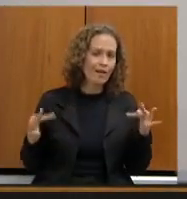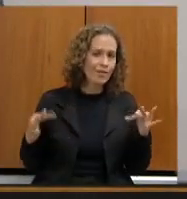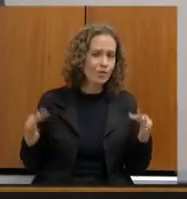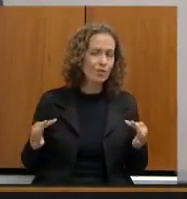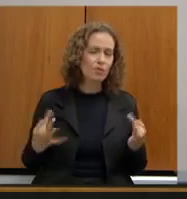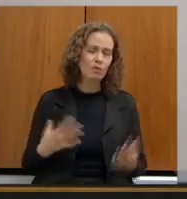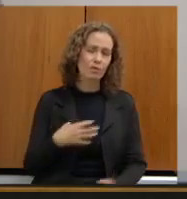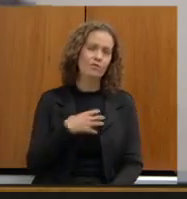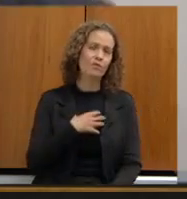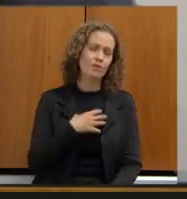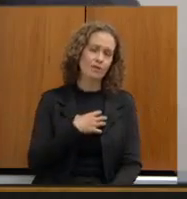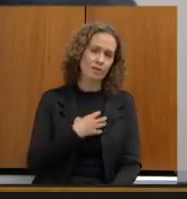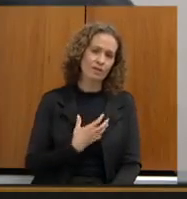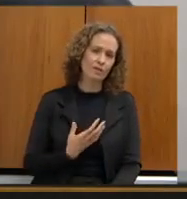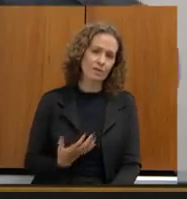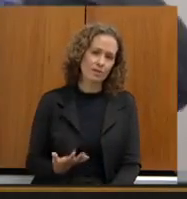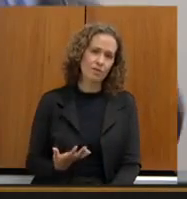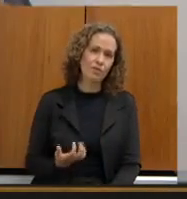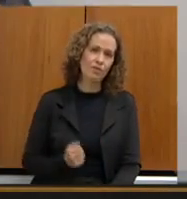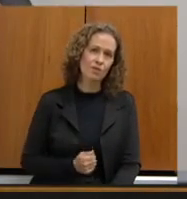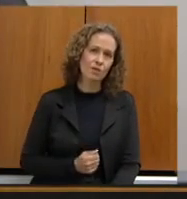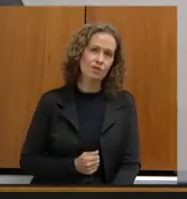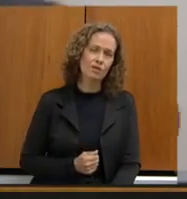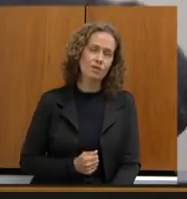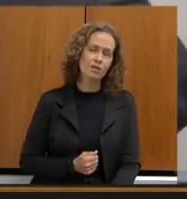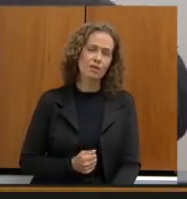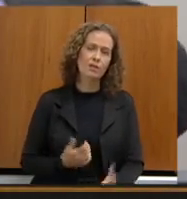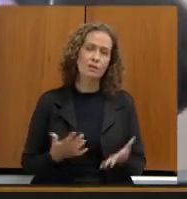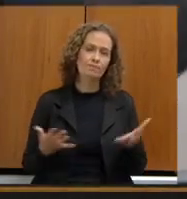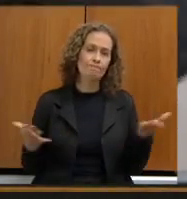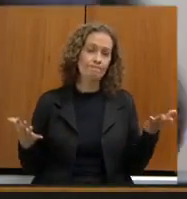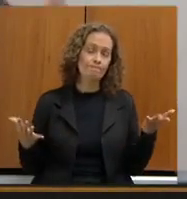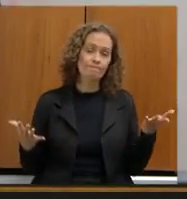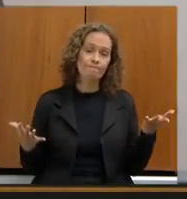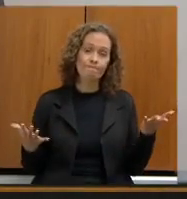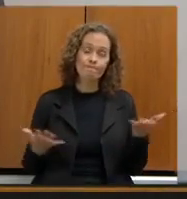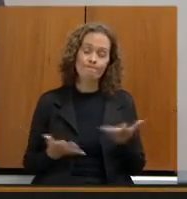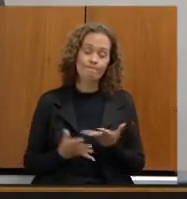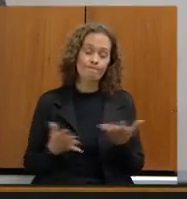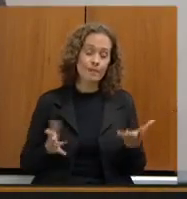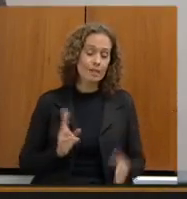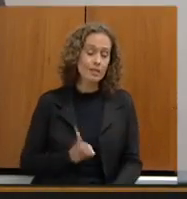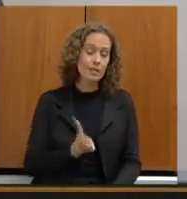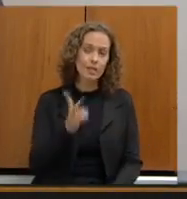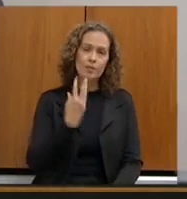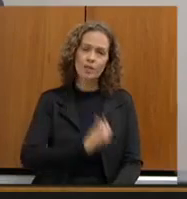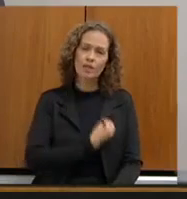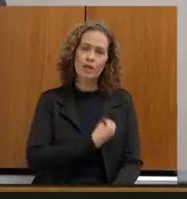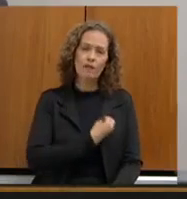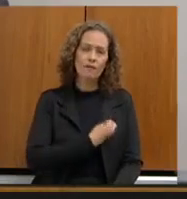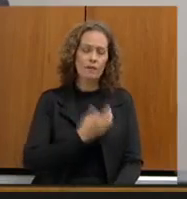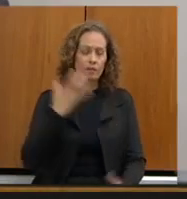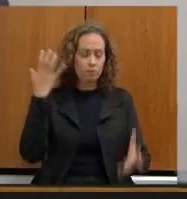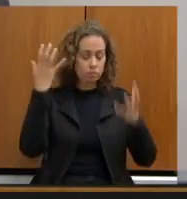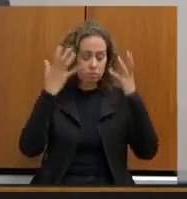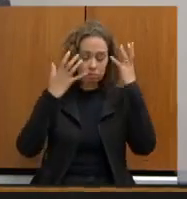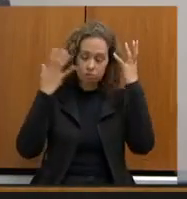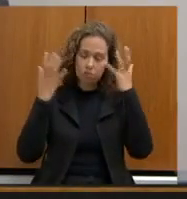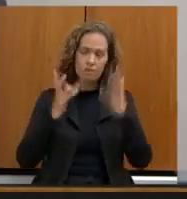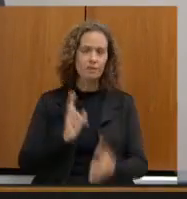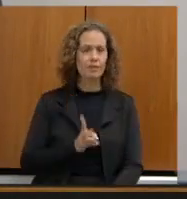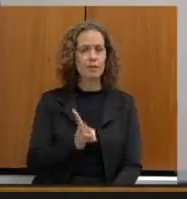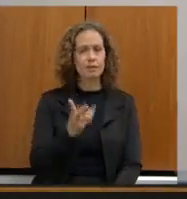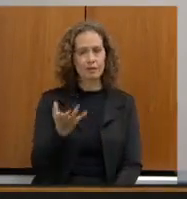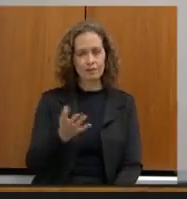vai sentir aquele aquela aquele Karma aquela aquela assombração que vai continuar na cabeça da mulher para o resto da vida